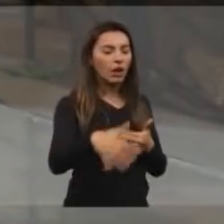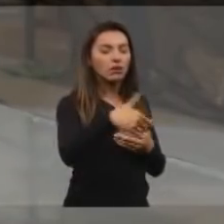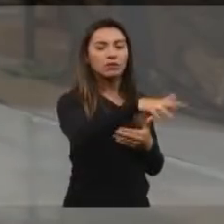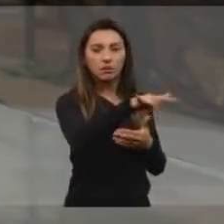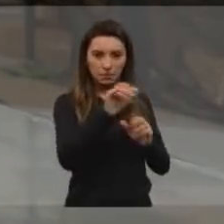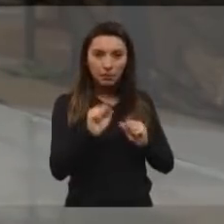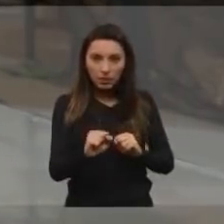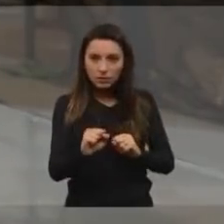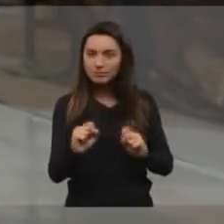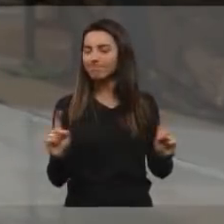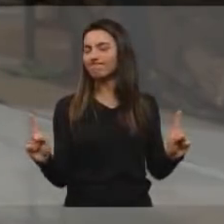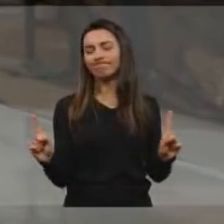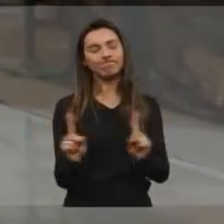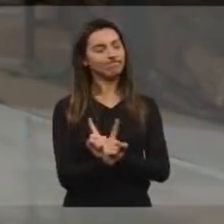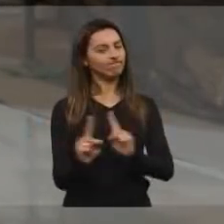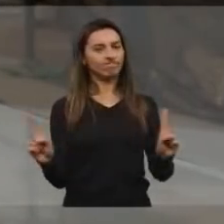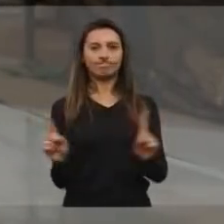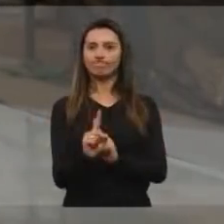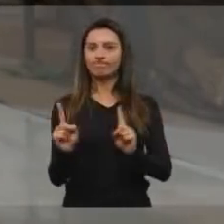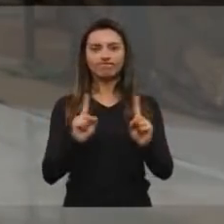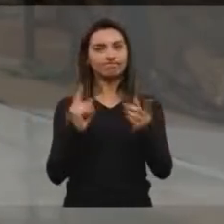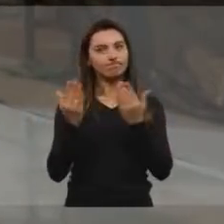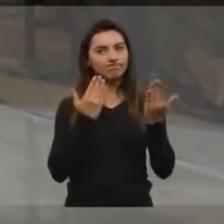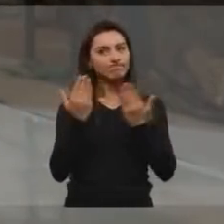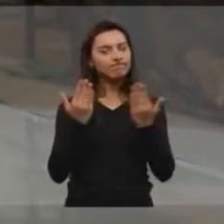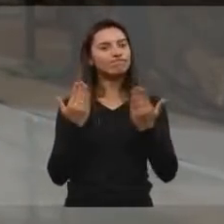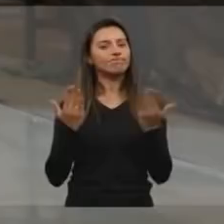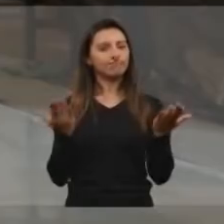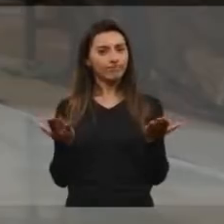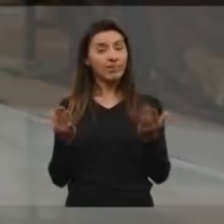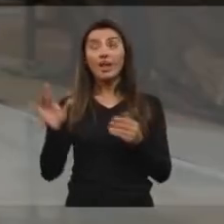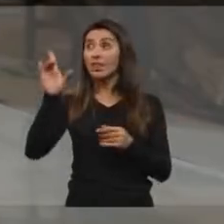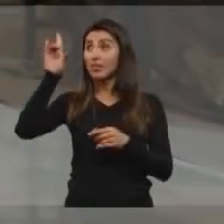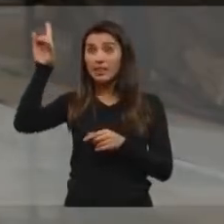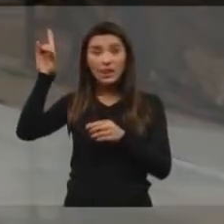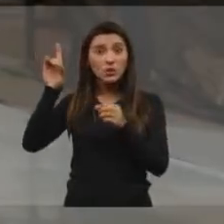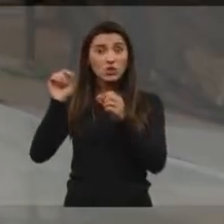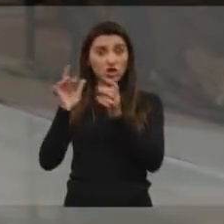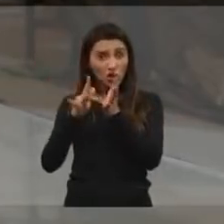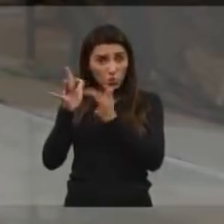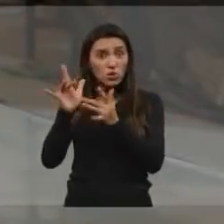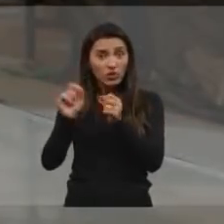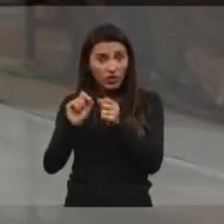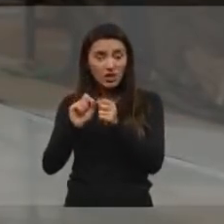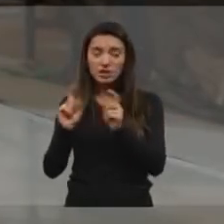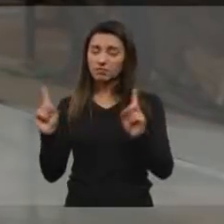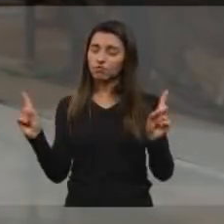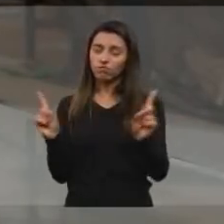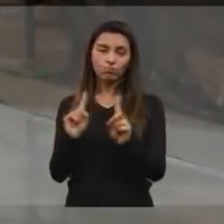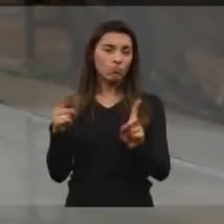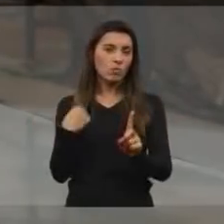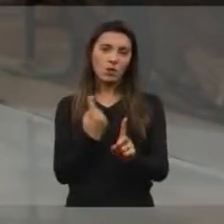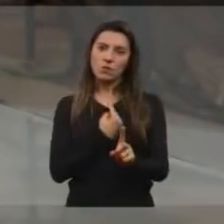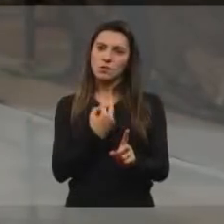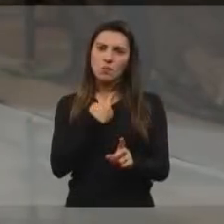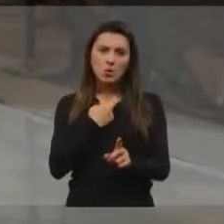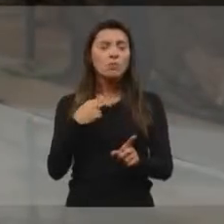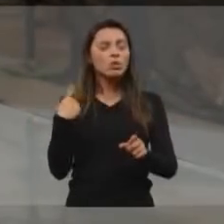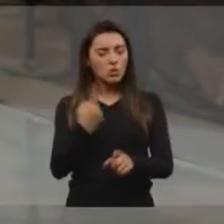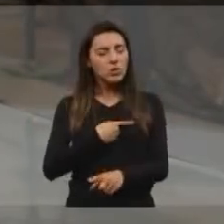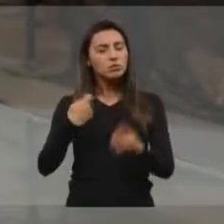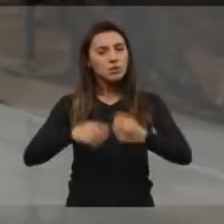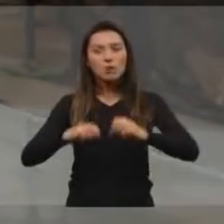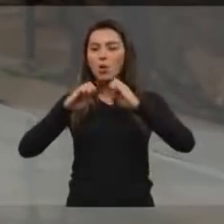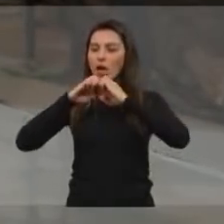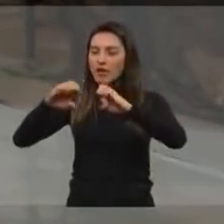também de todo e qualquer cristão hora se deus não economiza a igreja não pode economizar a palavra